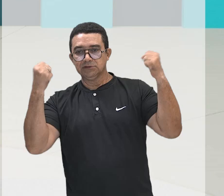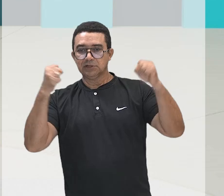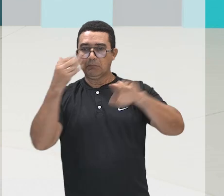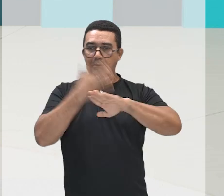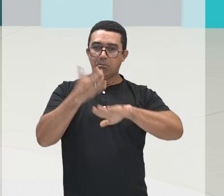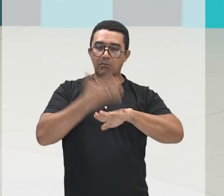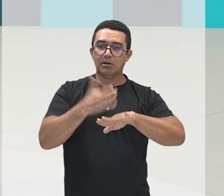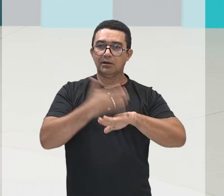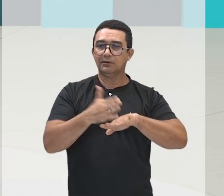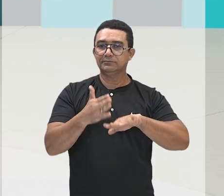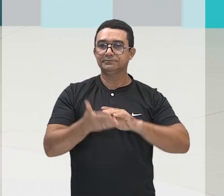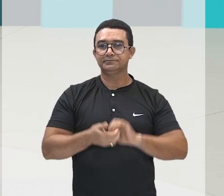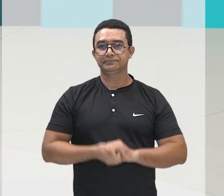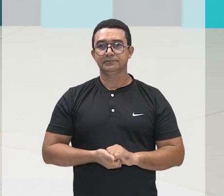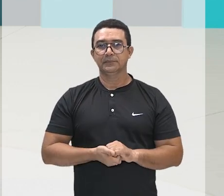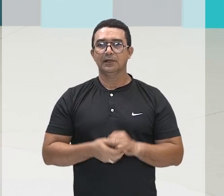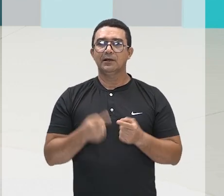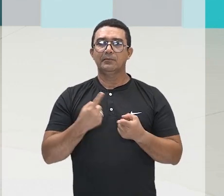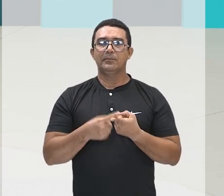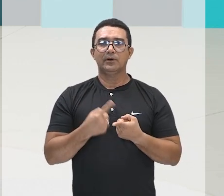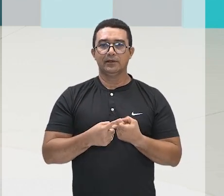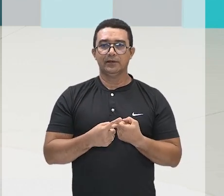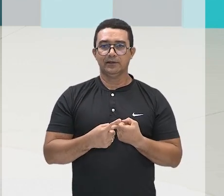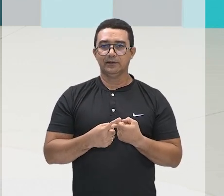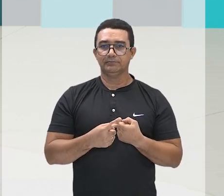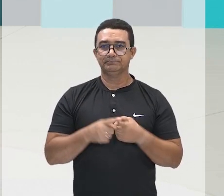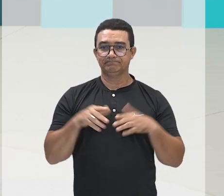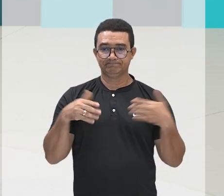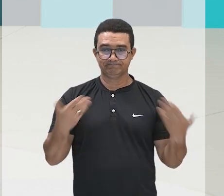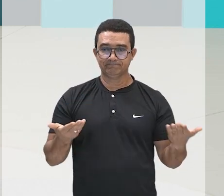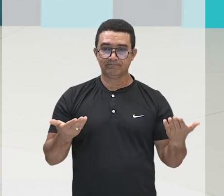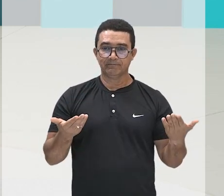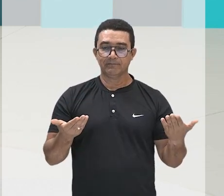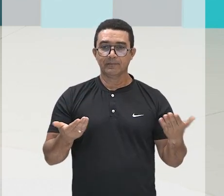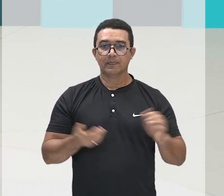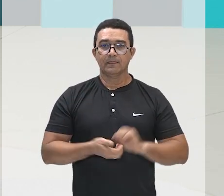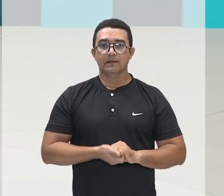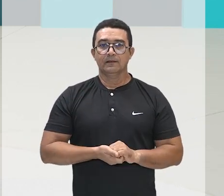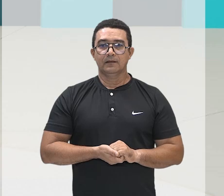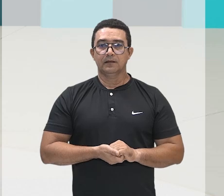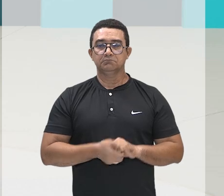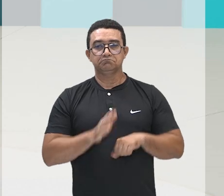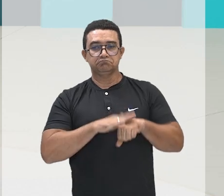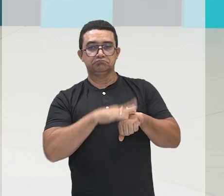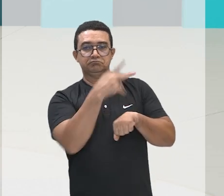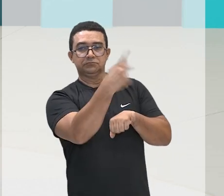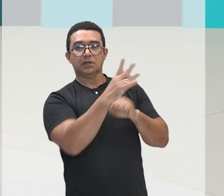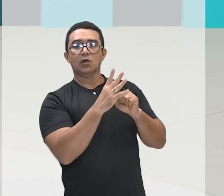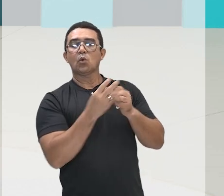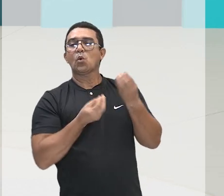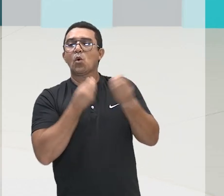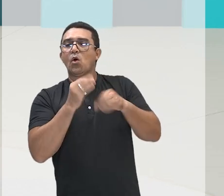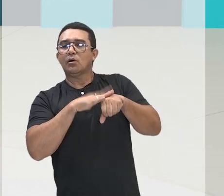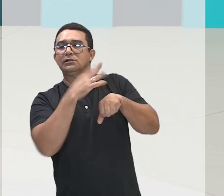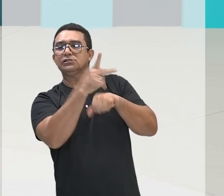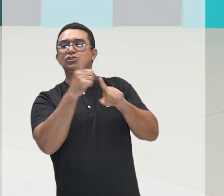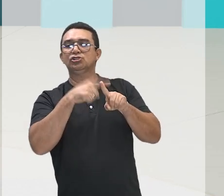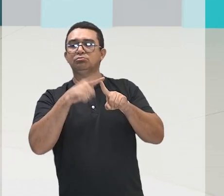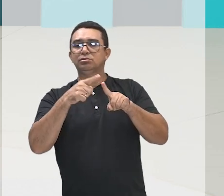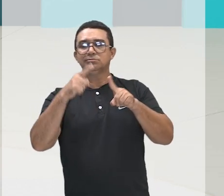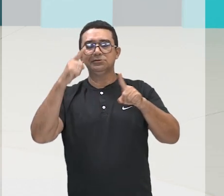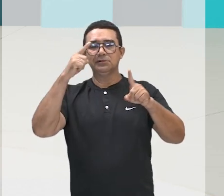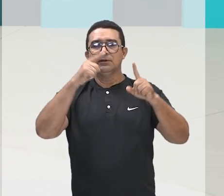física, certo? Porque justamente graças a essa forma dos gregos de pensarem dessa maneira, a gente